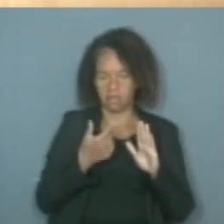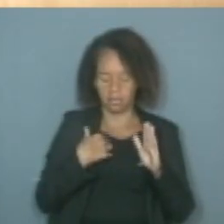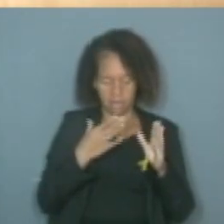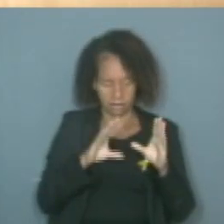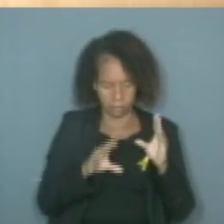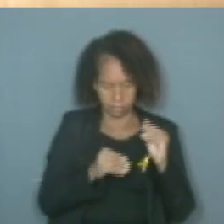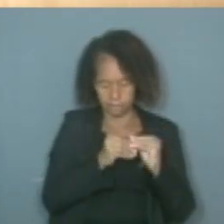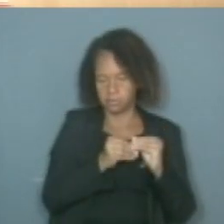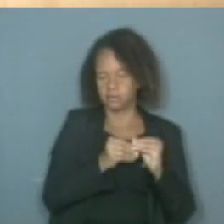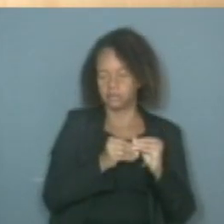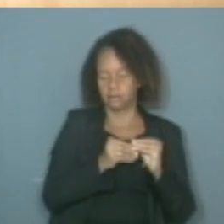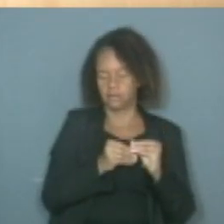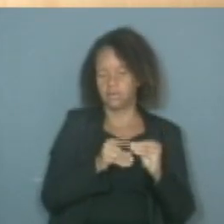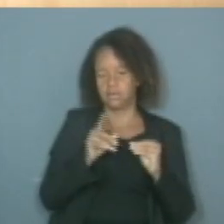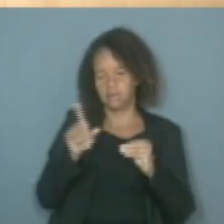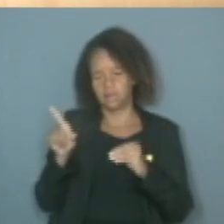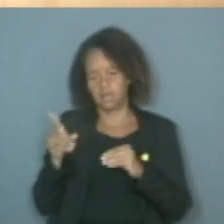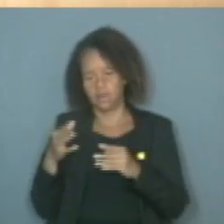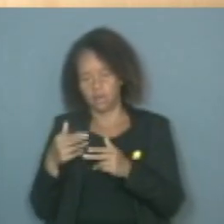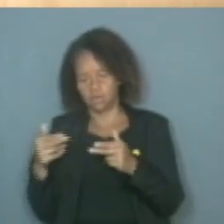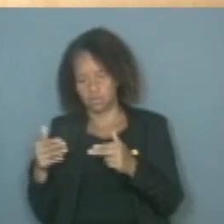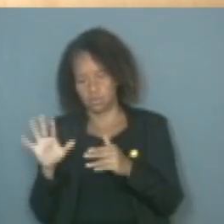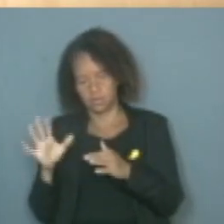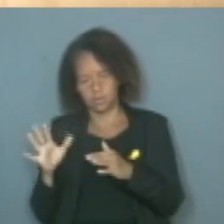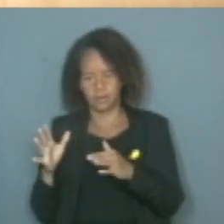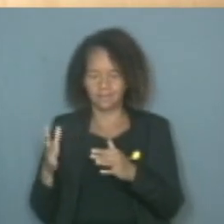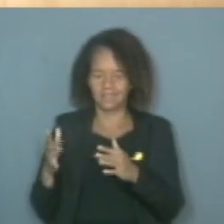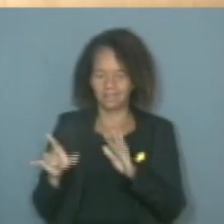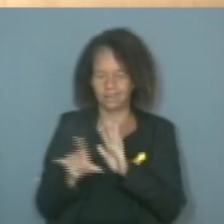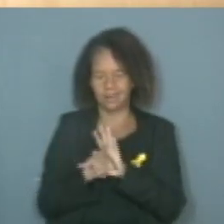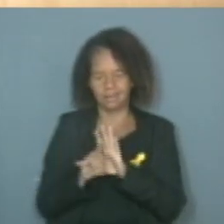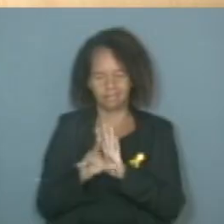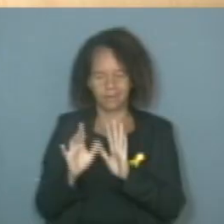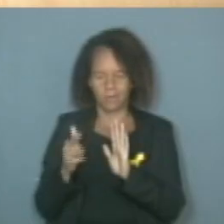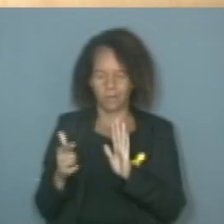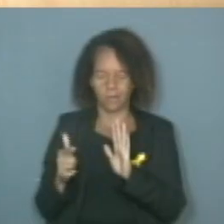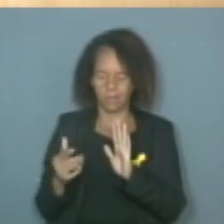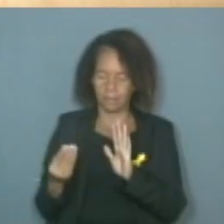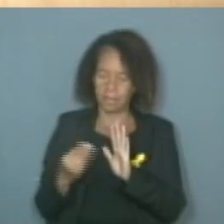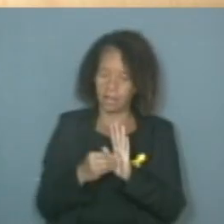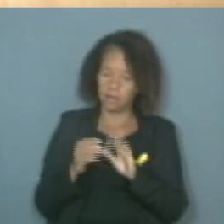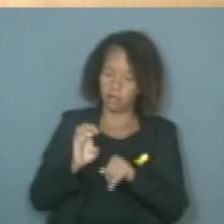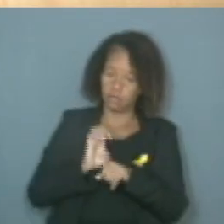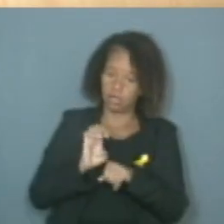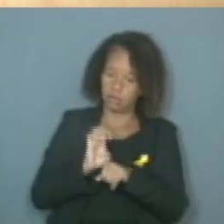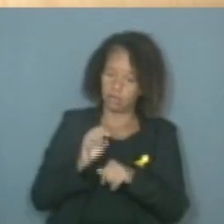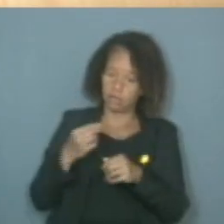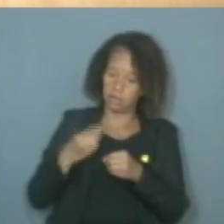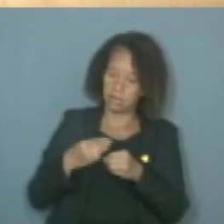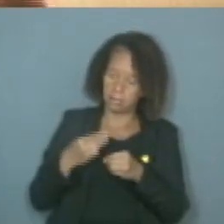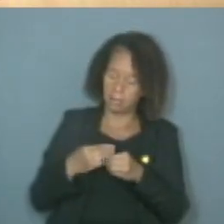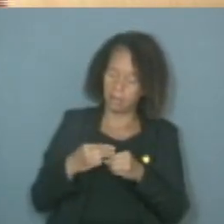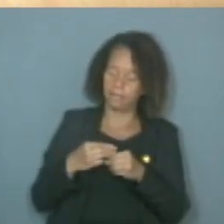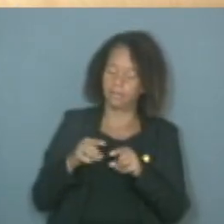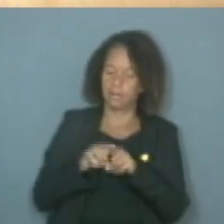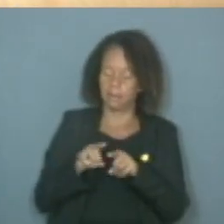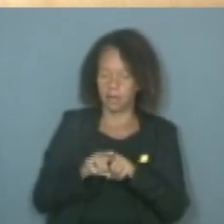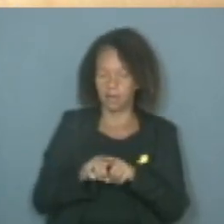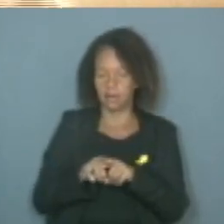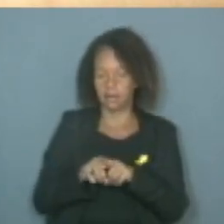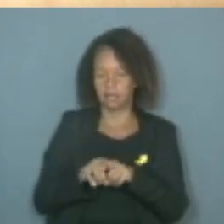emenda aditiva, e as suas tinham consistências de ordem legal, que atingia tanto o Estatuto dos Servidores Municipais, como